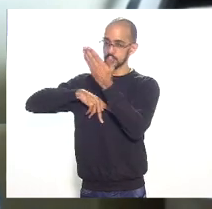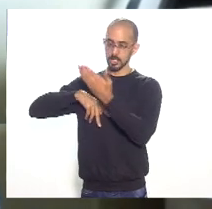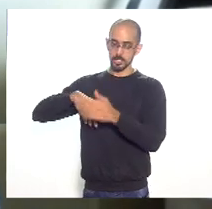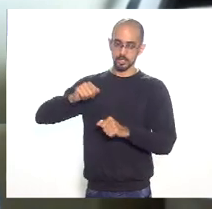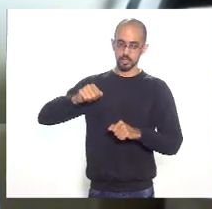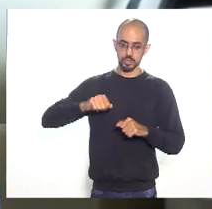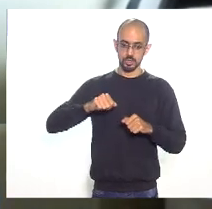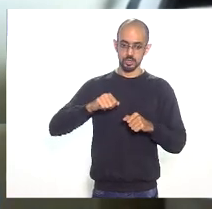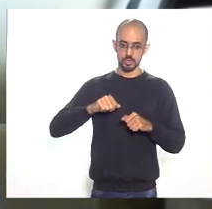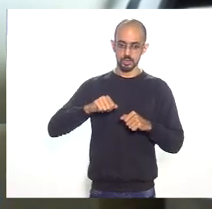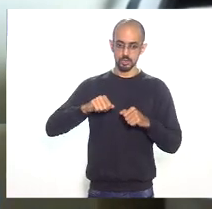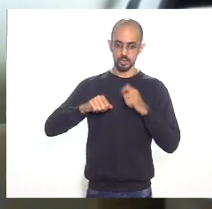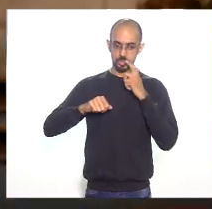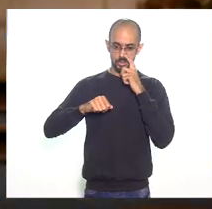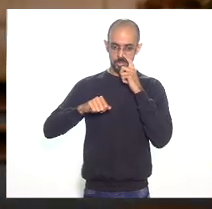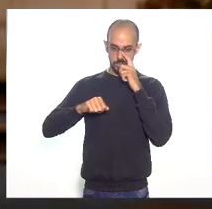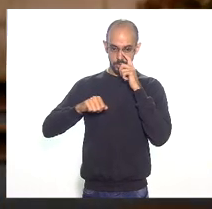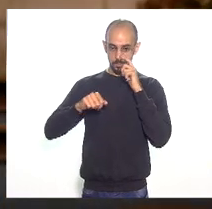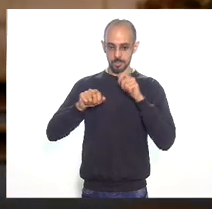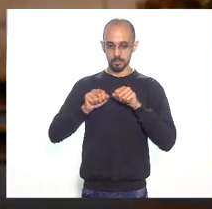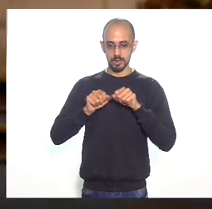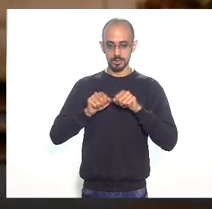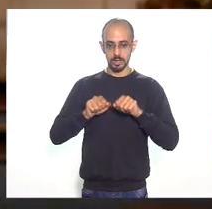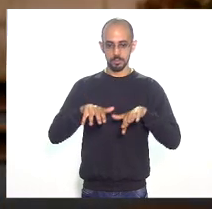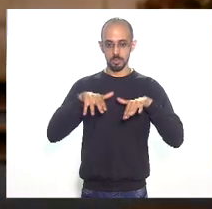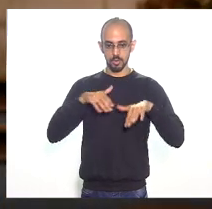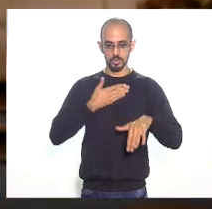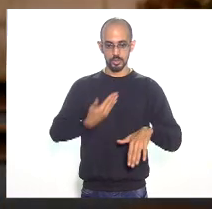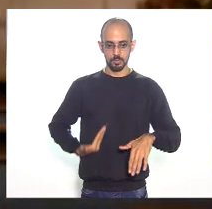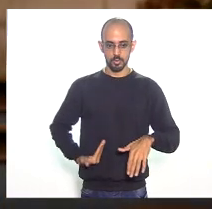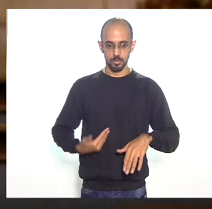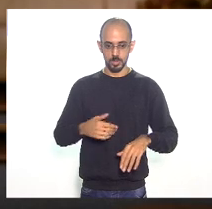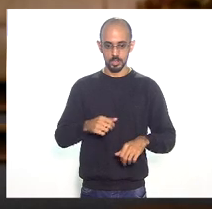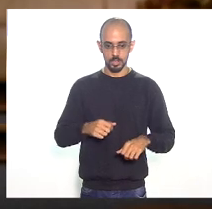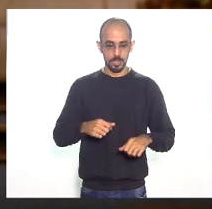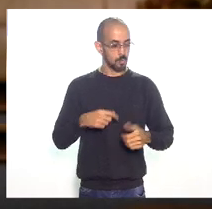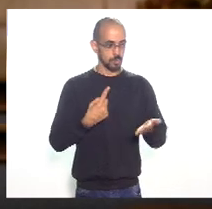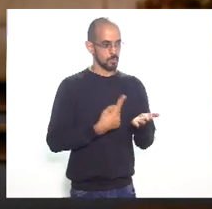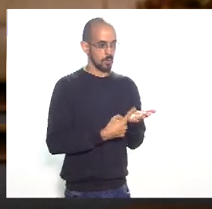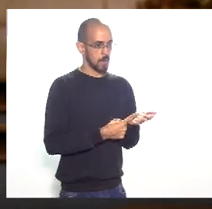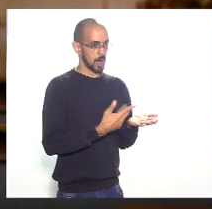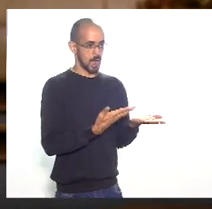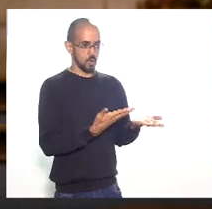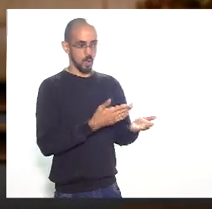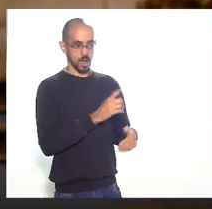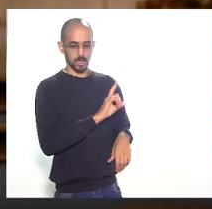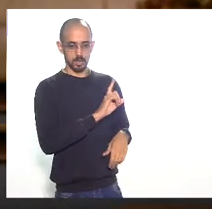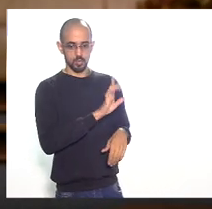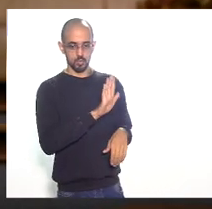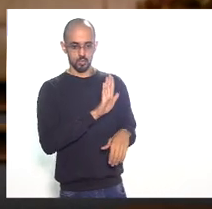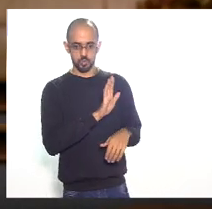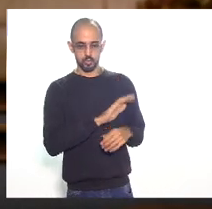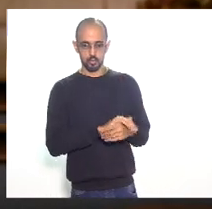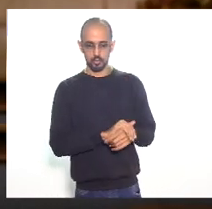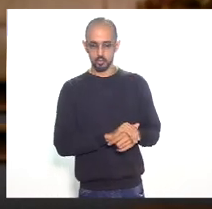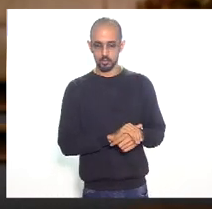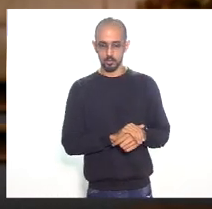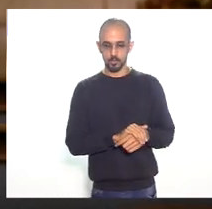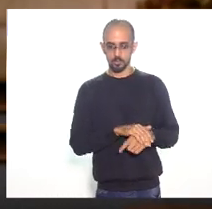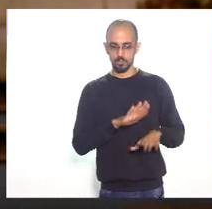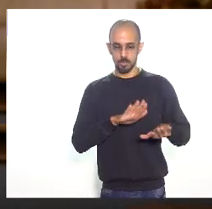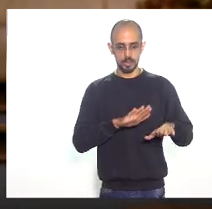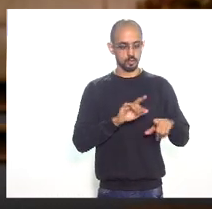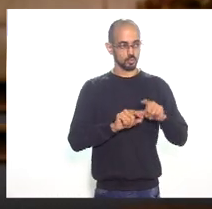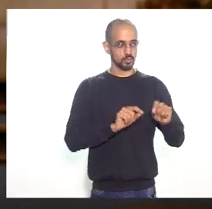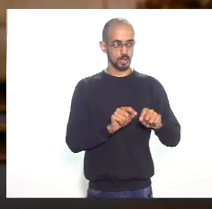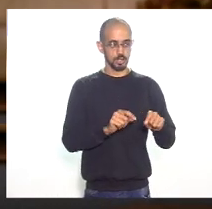audiência pública. Ok. Eu não vou definir agora a audiência, tá, Luiz? Não vou definir, mas a gente vai